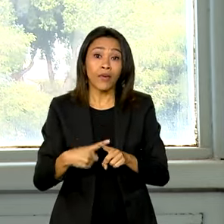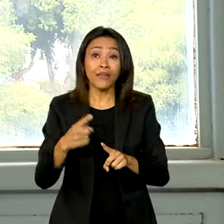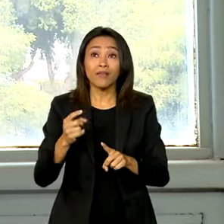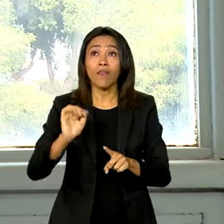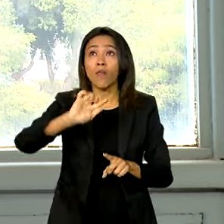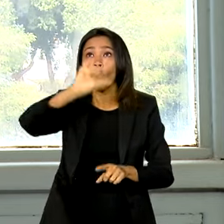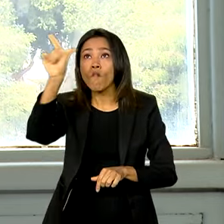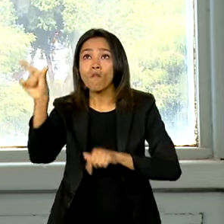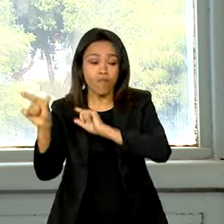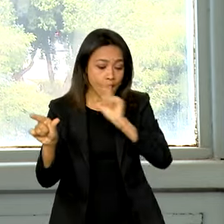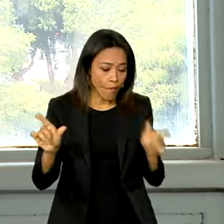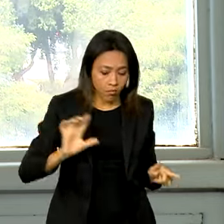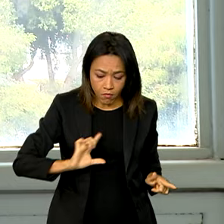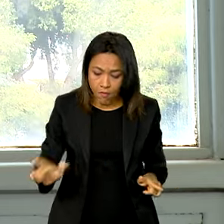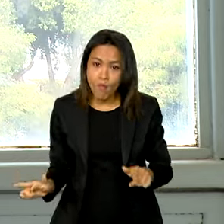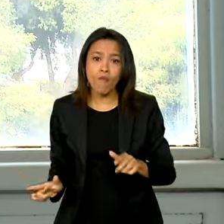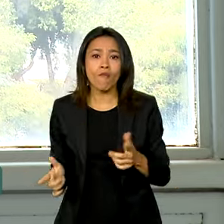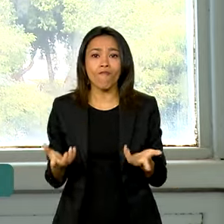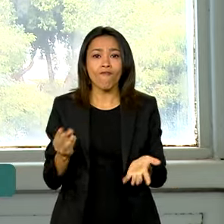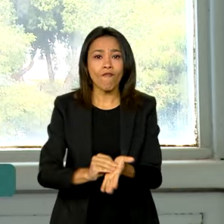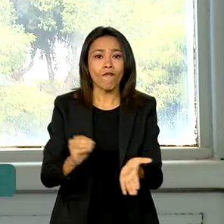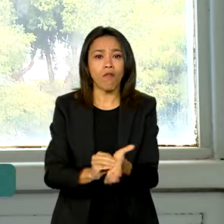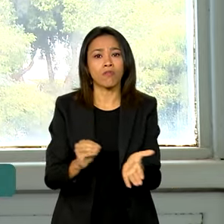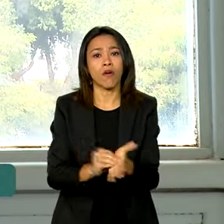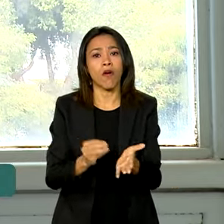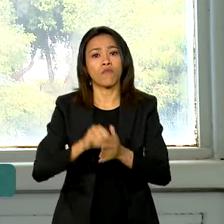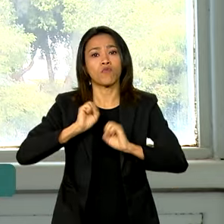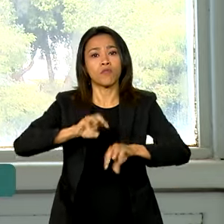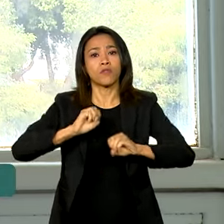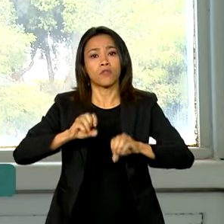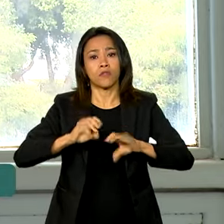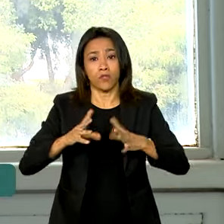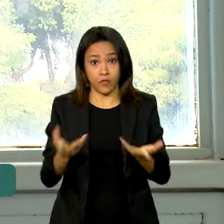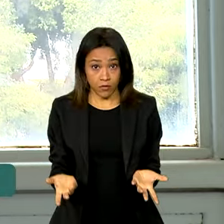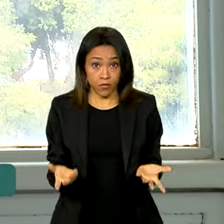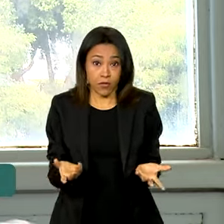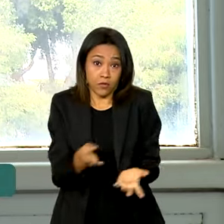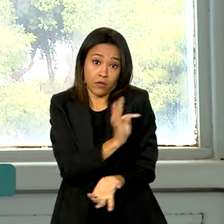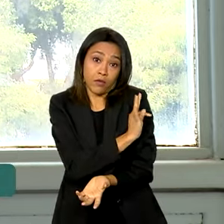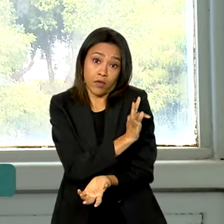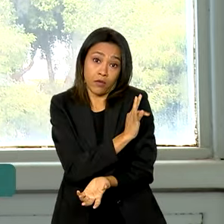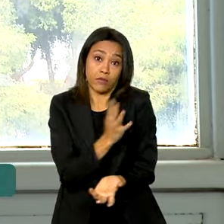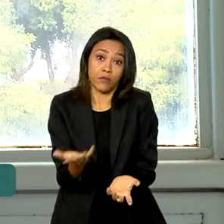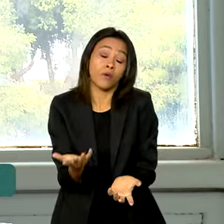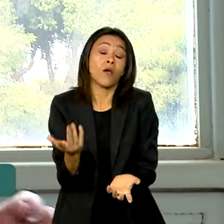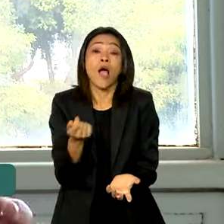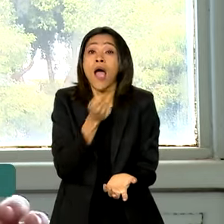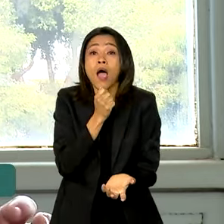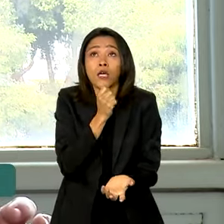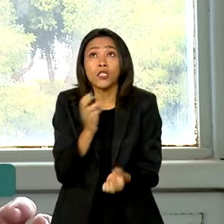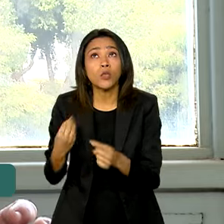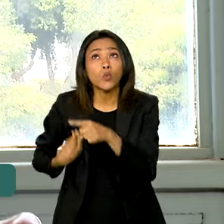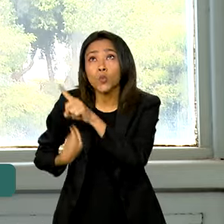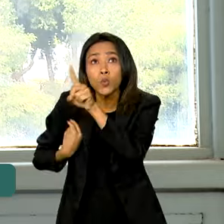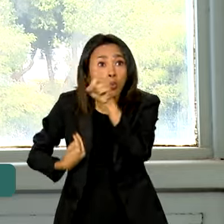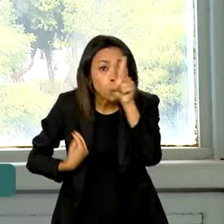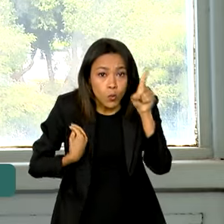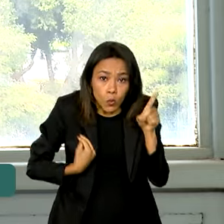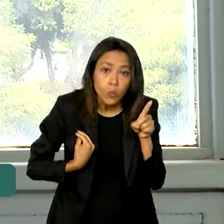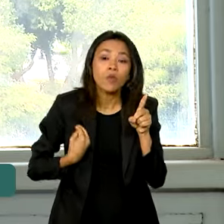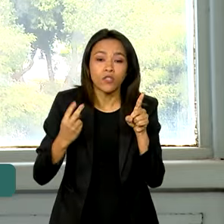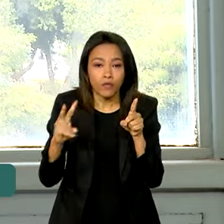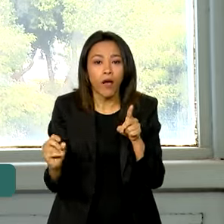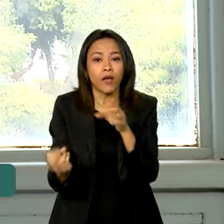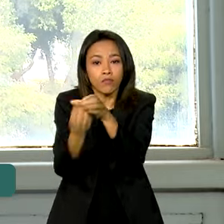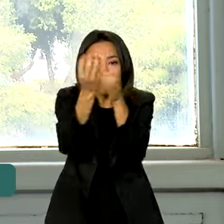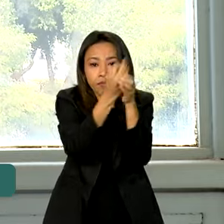vazios da oferta de EPT, de Educação Profissional e Tecnológica, então, onde não existia esse tipo de oferta, e também